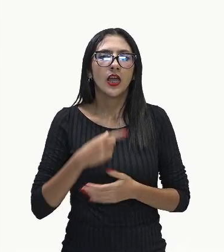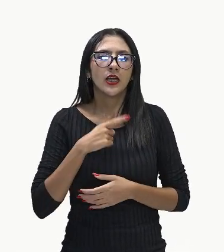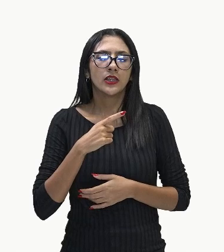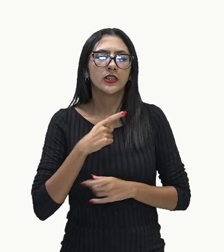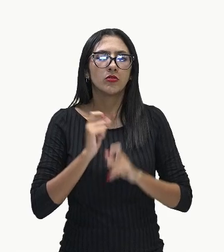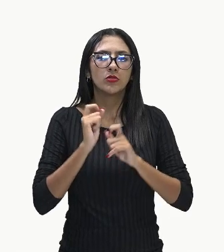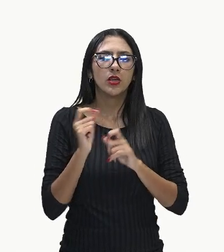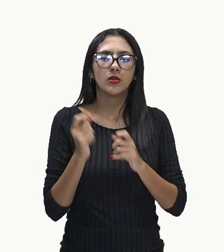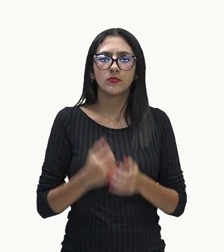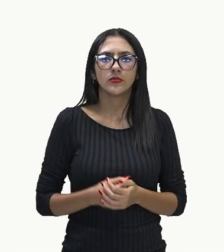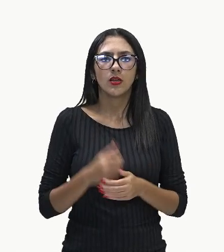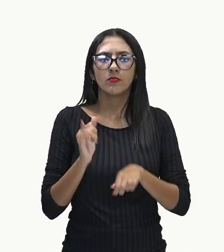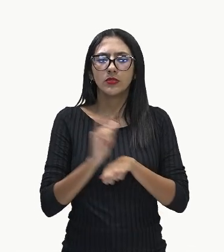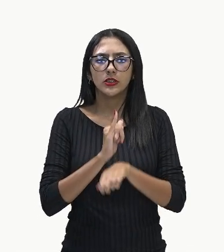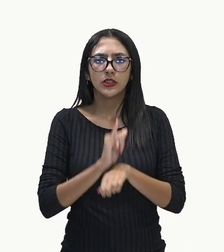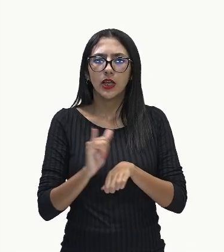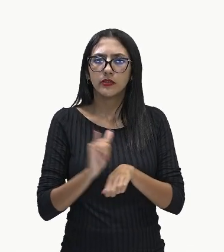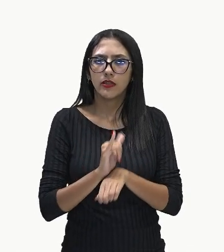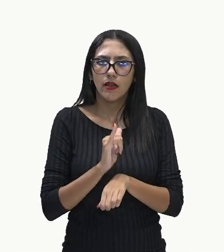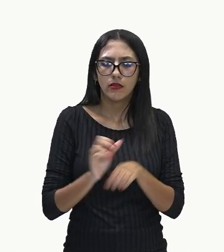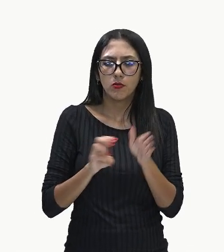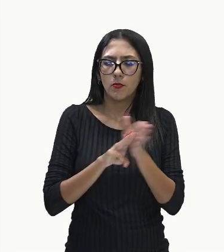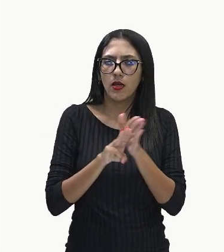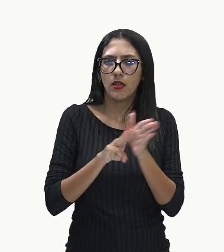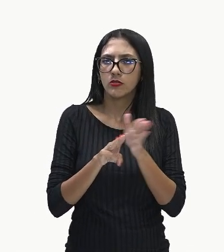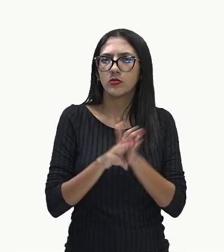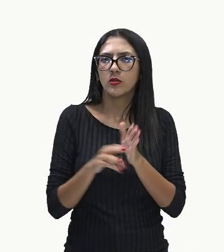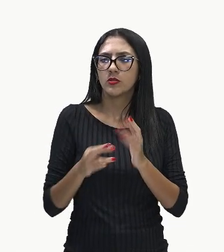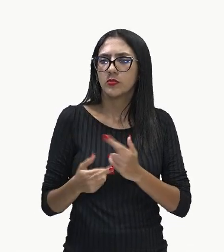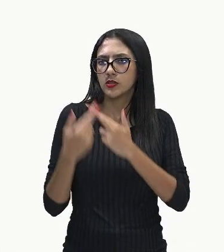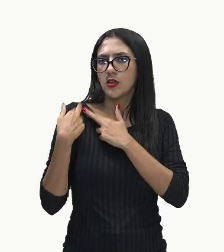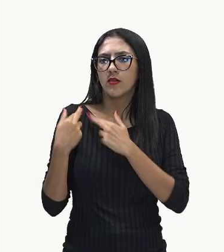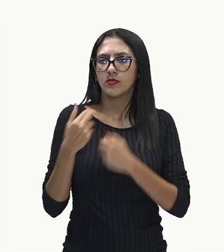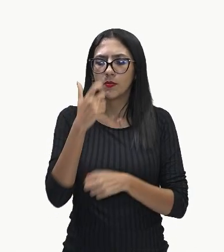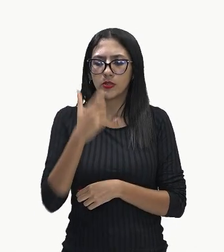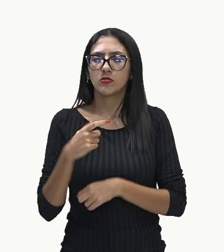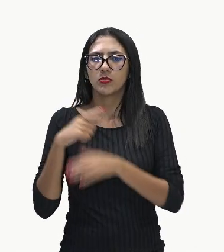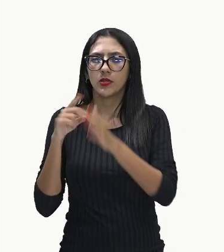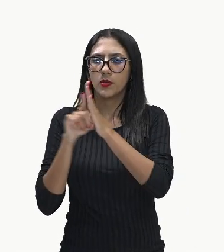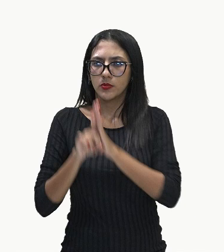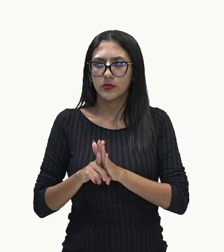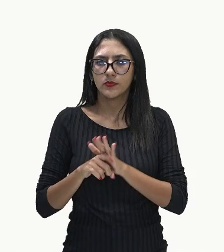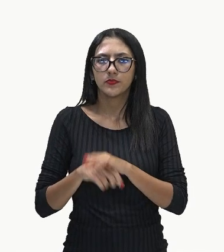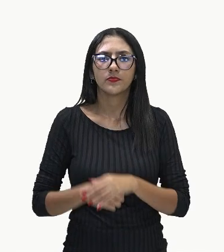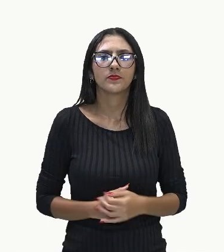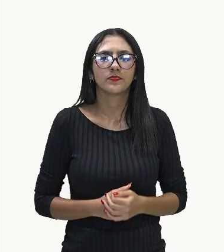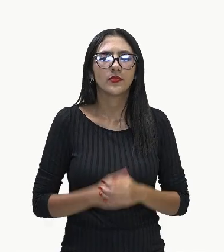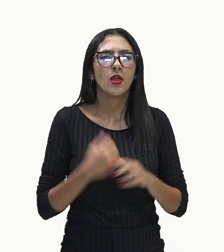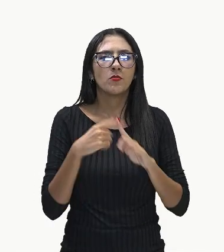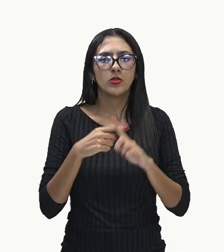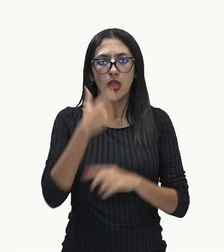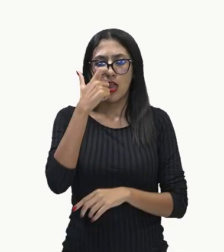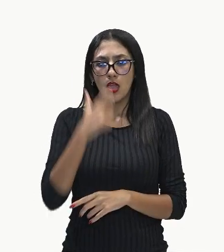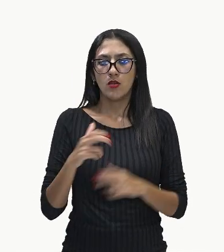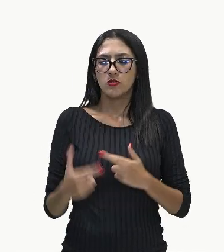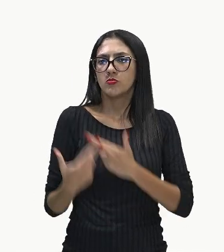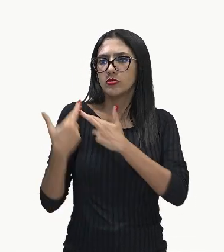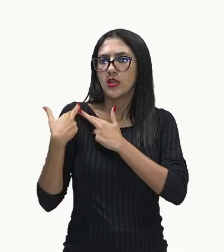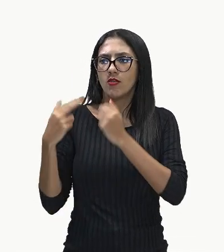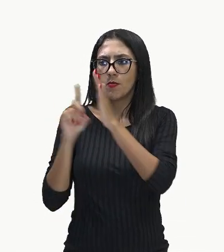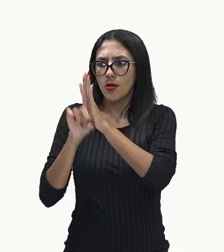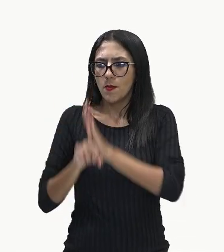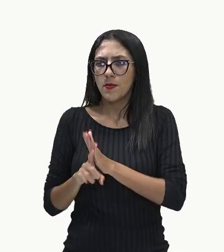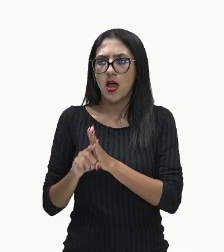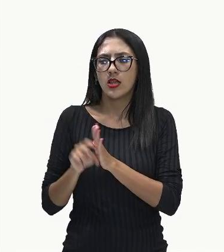pelo pesquisador. Então, por isso que o nome é sistemático. Por quê? Porque o pesquisador vai elaborar